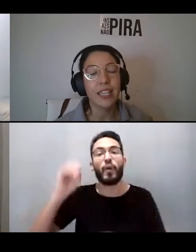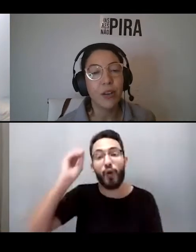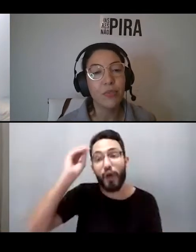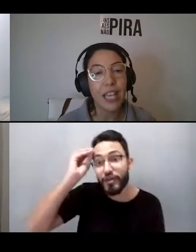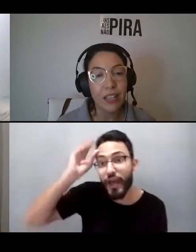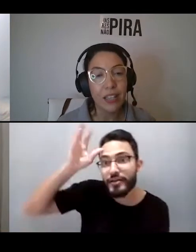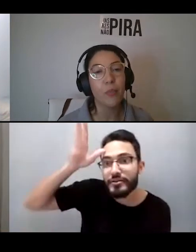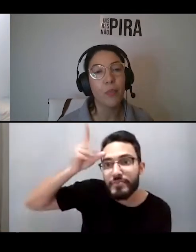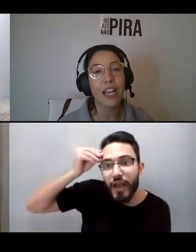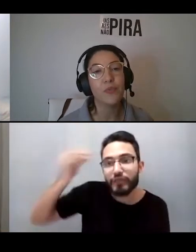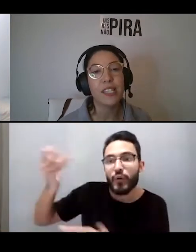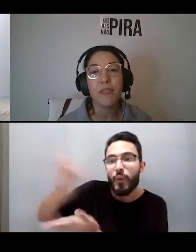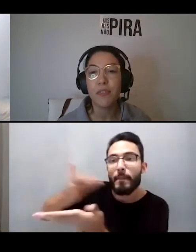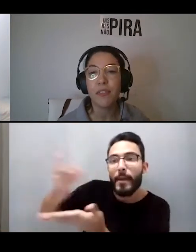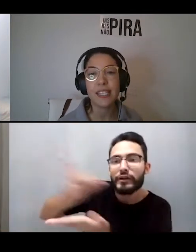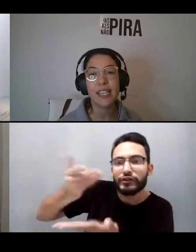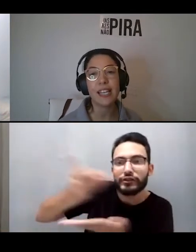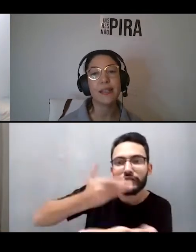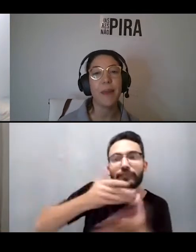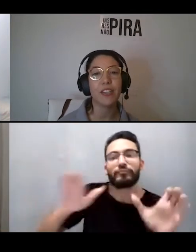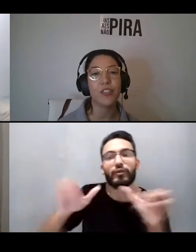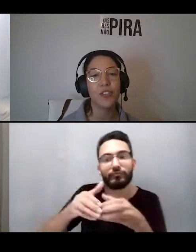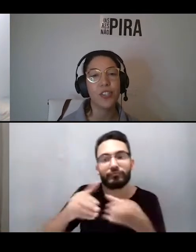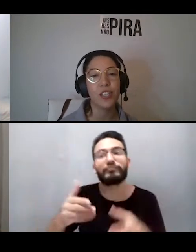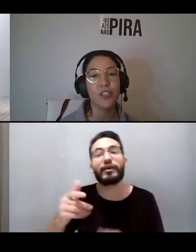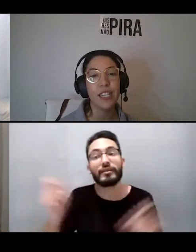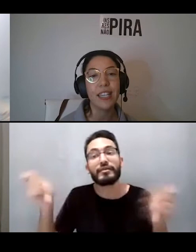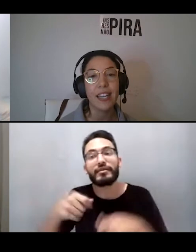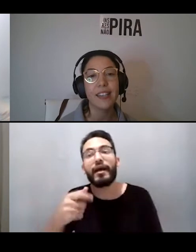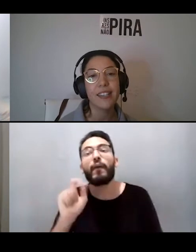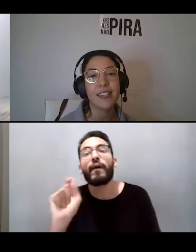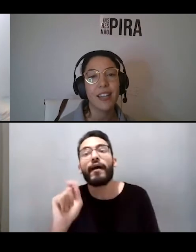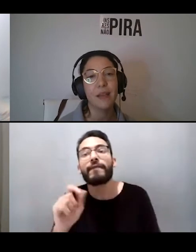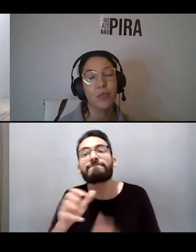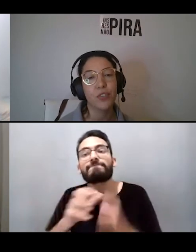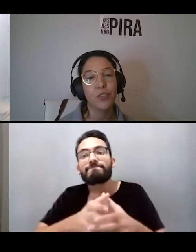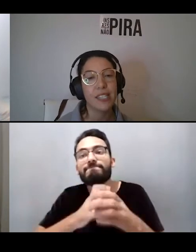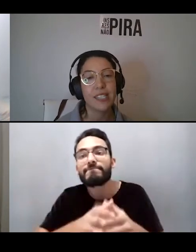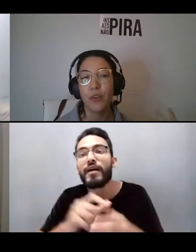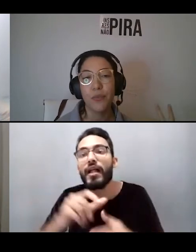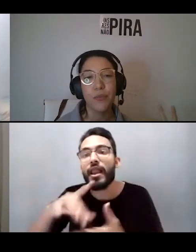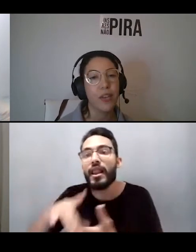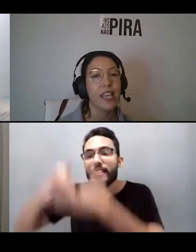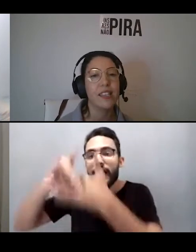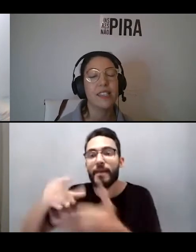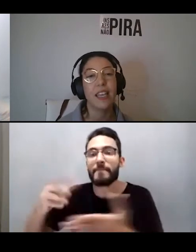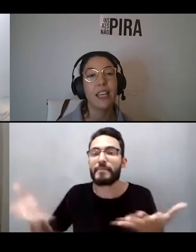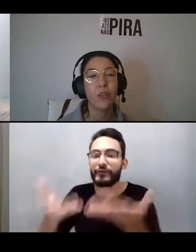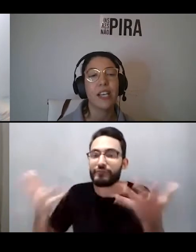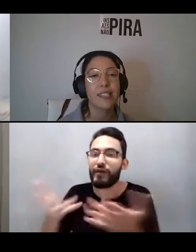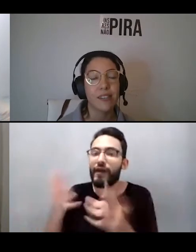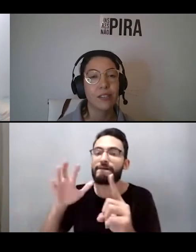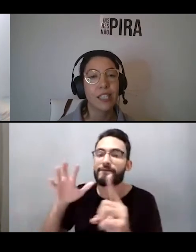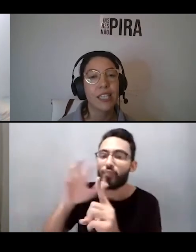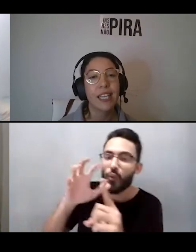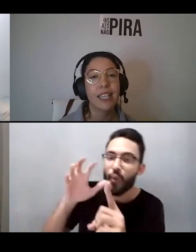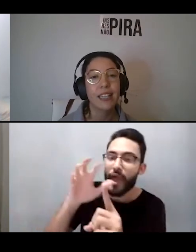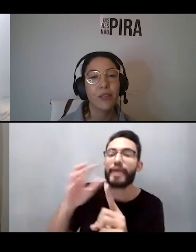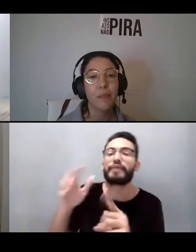conhecimento. Então, dentro de comunidade, você vivencia essa parte de liderança, né? Motivação, influência e